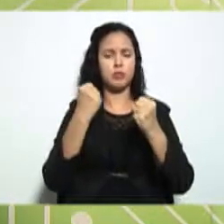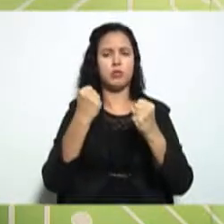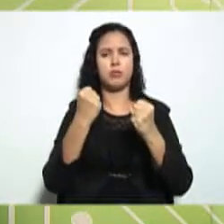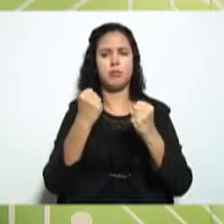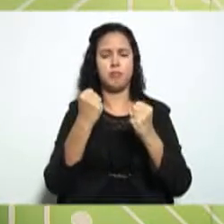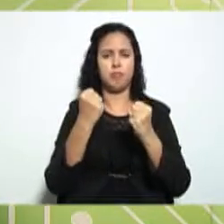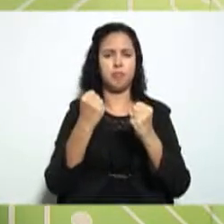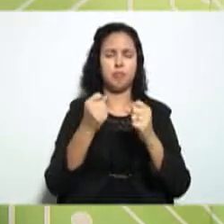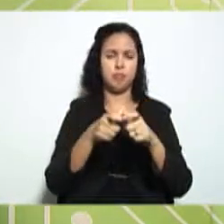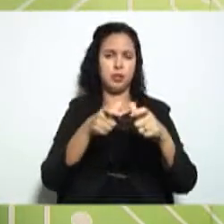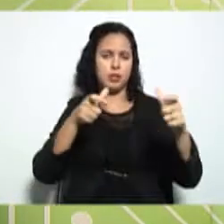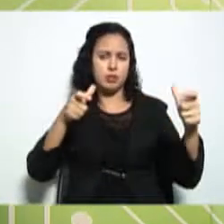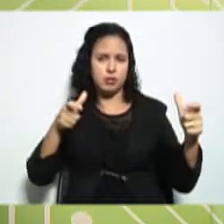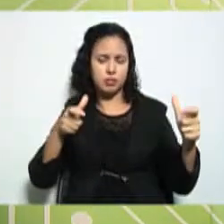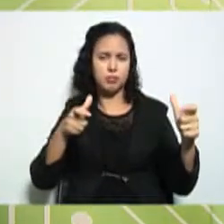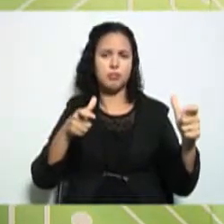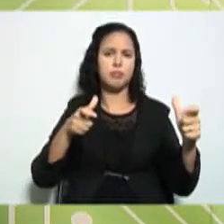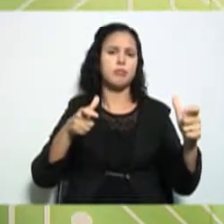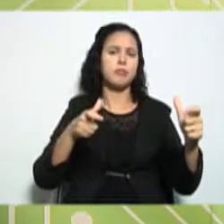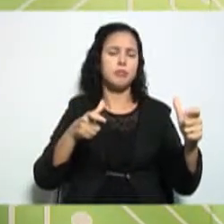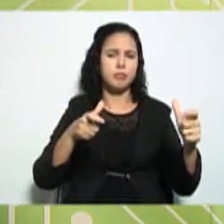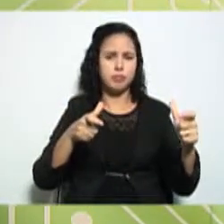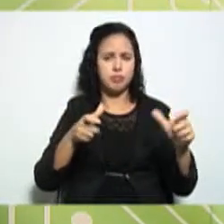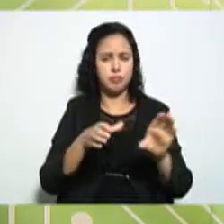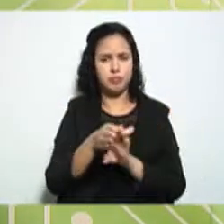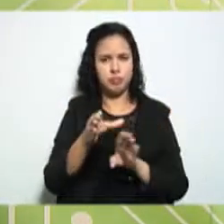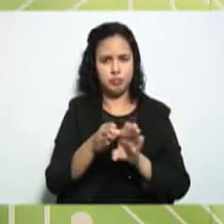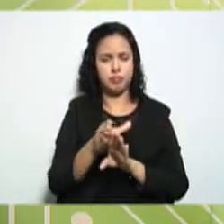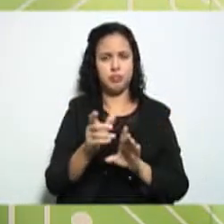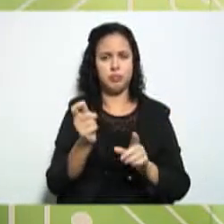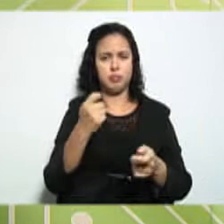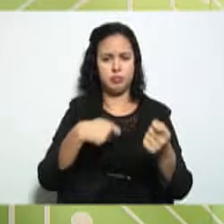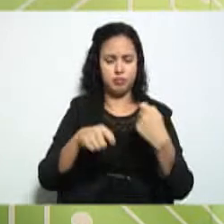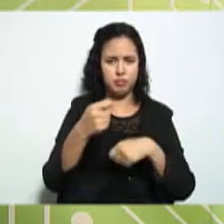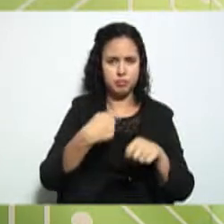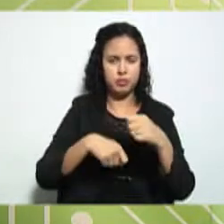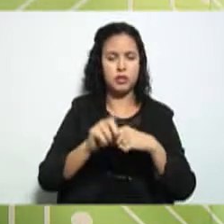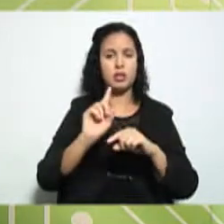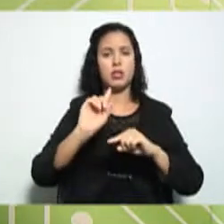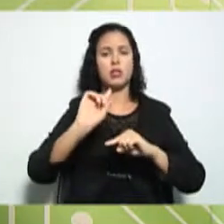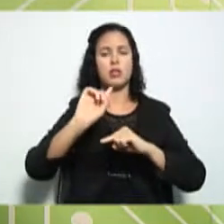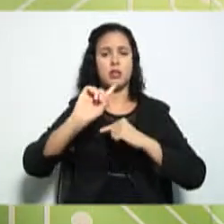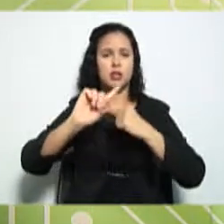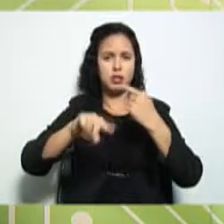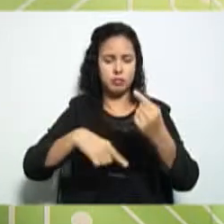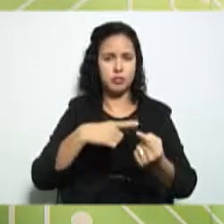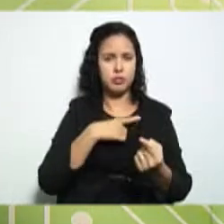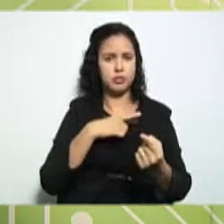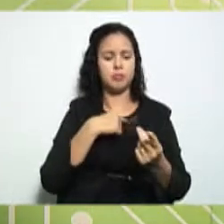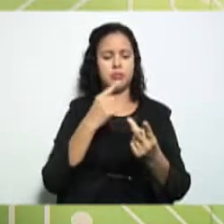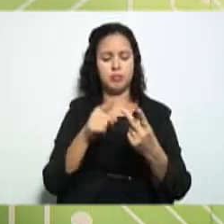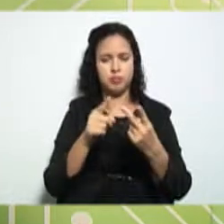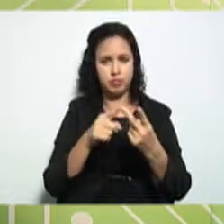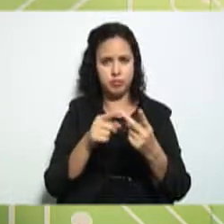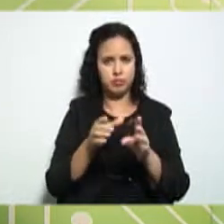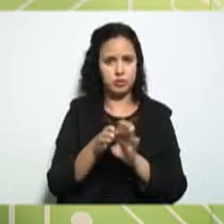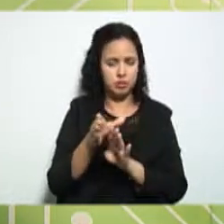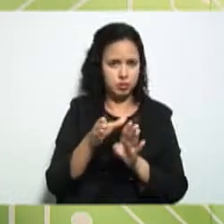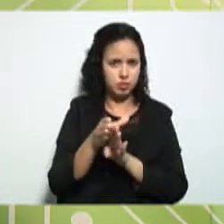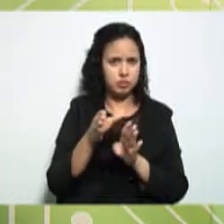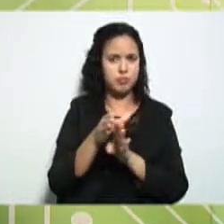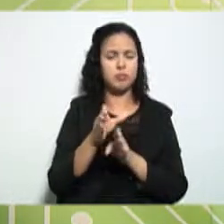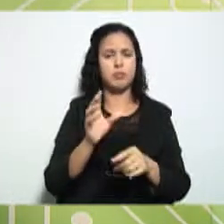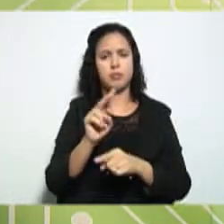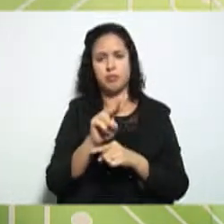conselho administrativo, que é o de tomar decisões, e depois a gente concede esse outro poder a um outro conselho, que é verificar